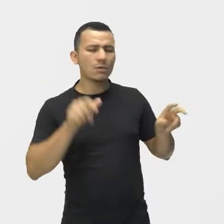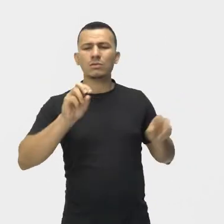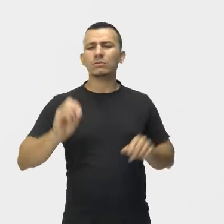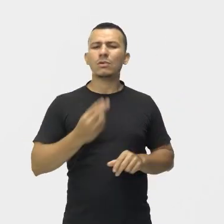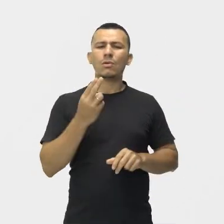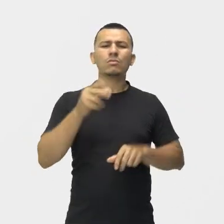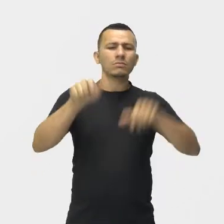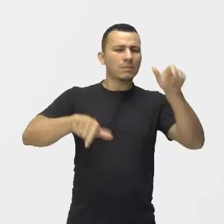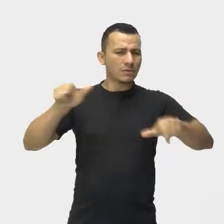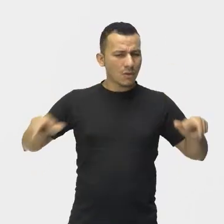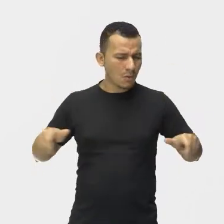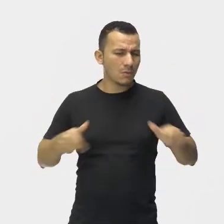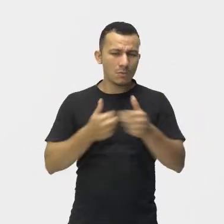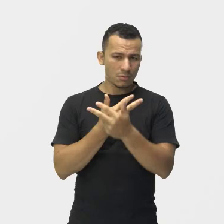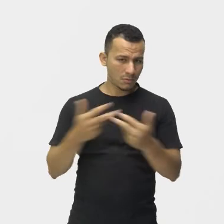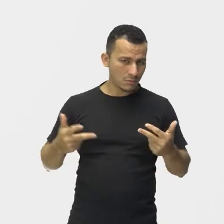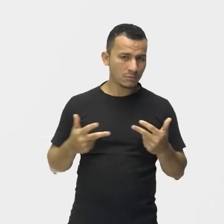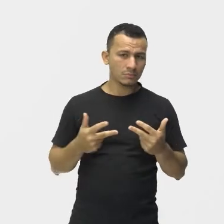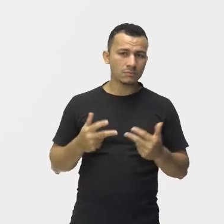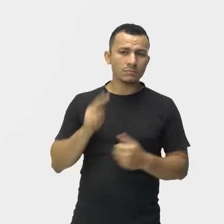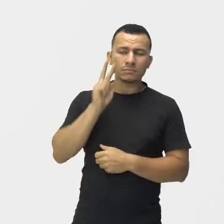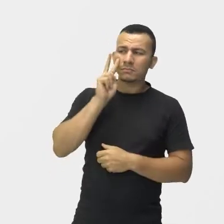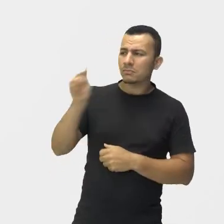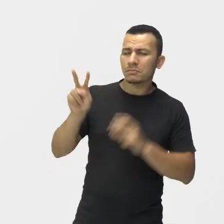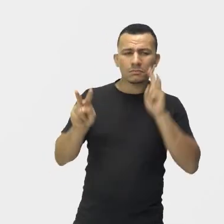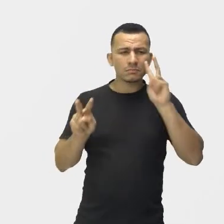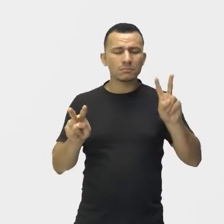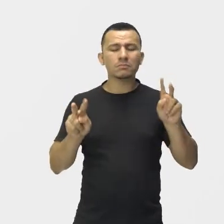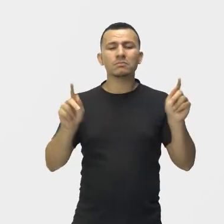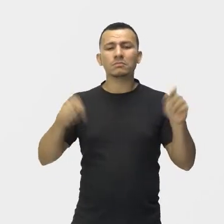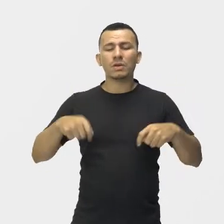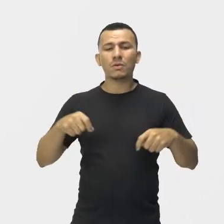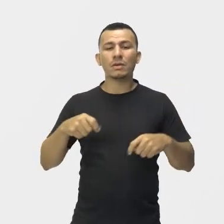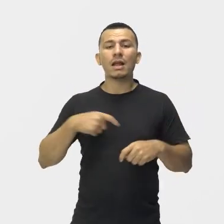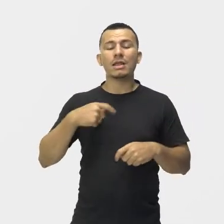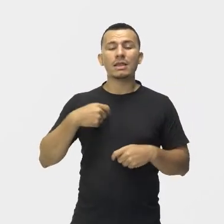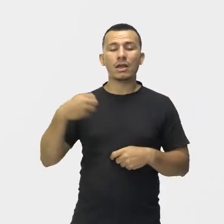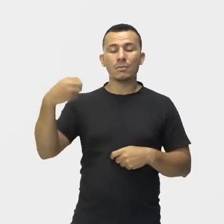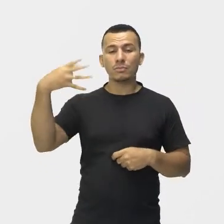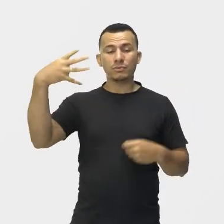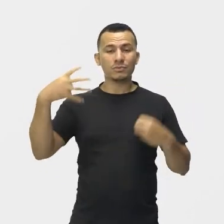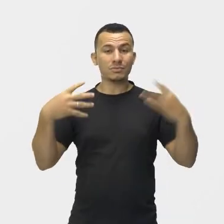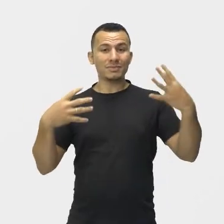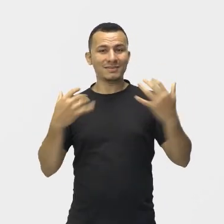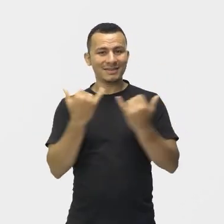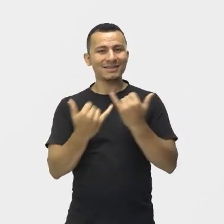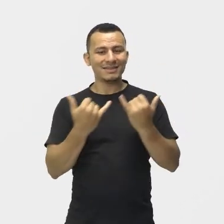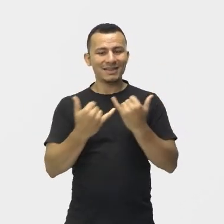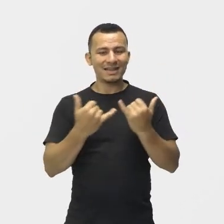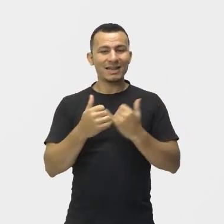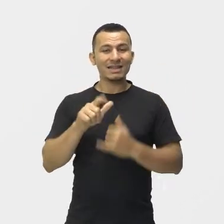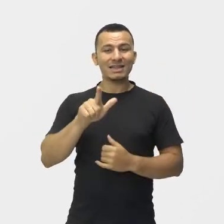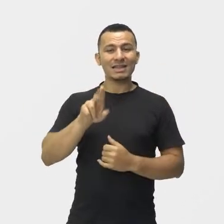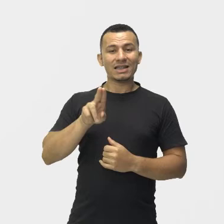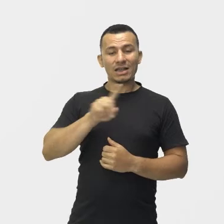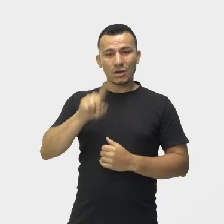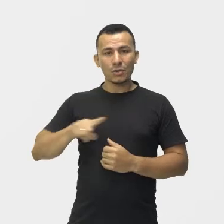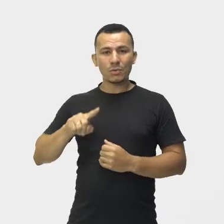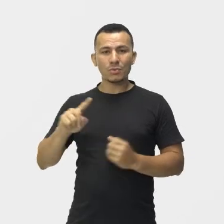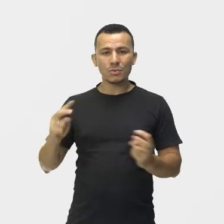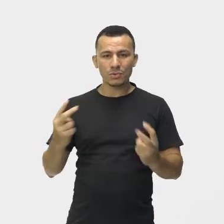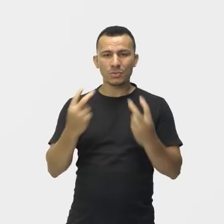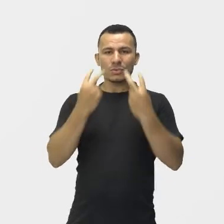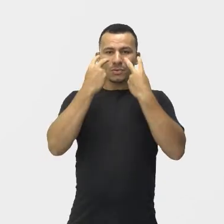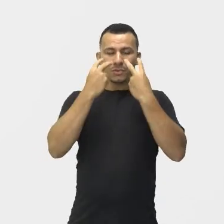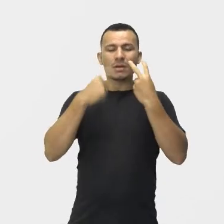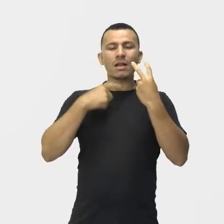este objeto ou ser reflete raios de luz. essa luz entra nos olhos através